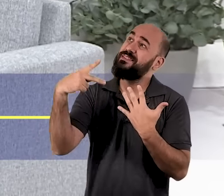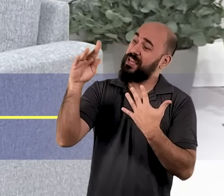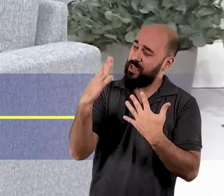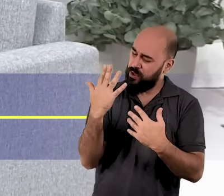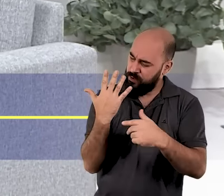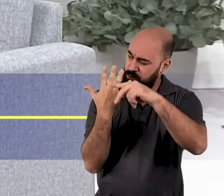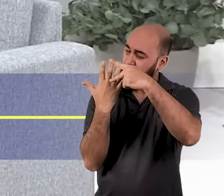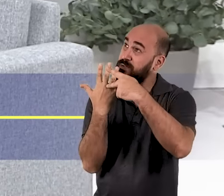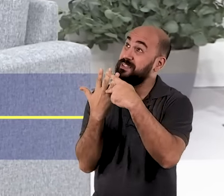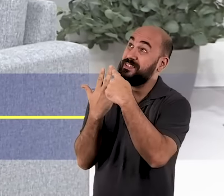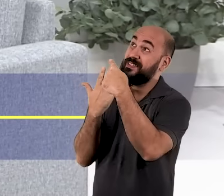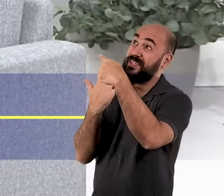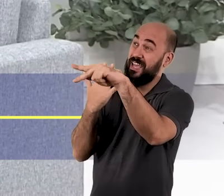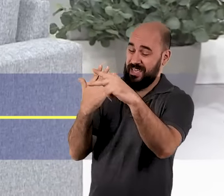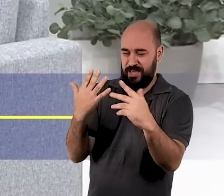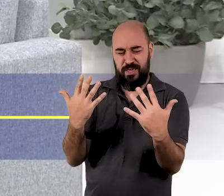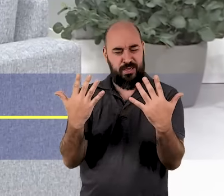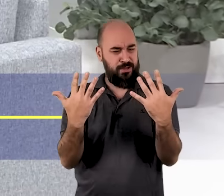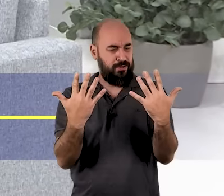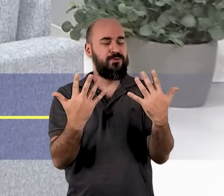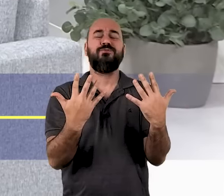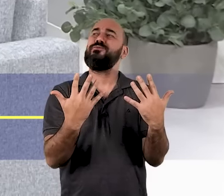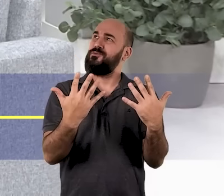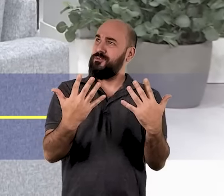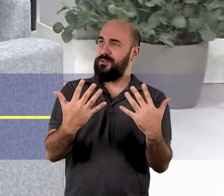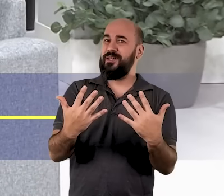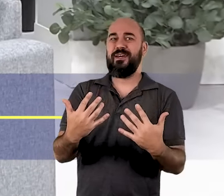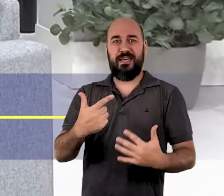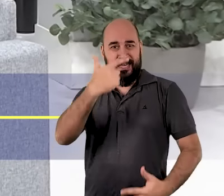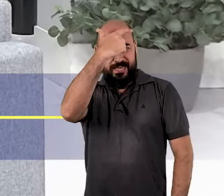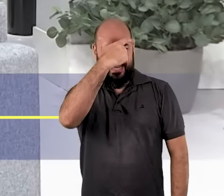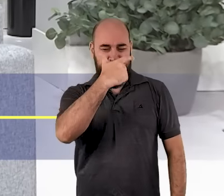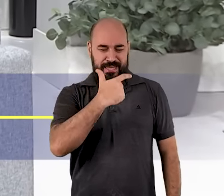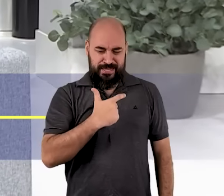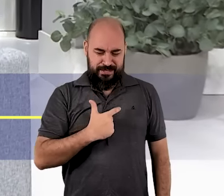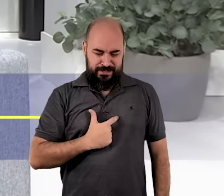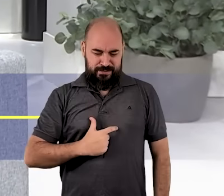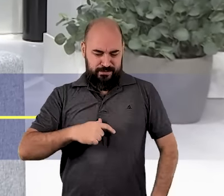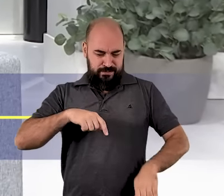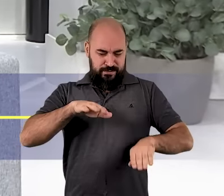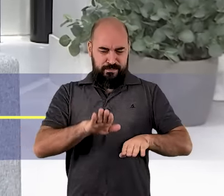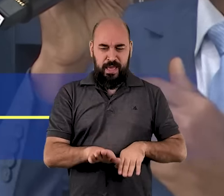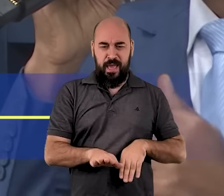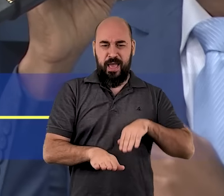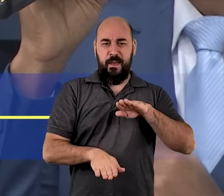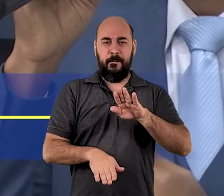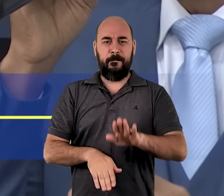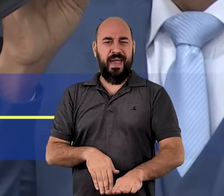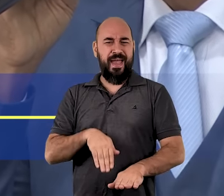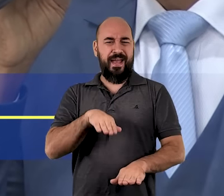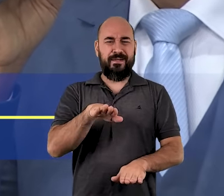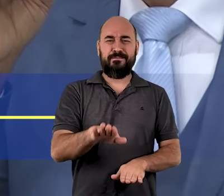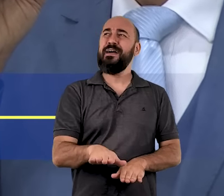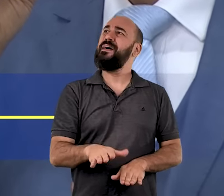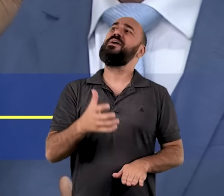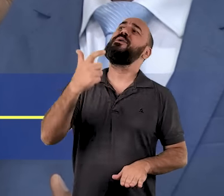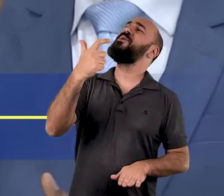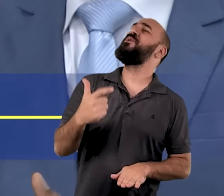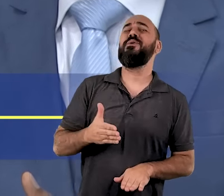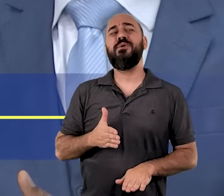tuas as minhas mãos. Meus pés onde queiras,